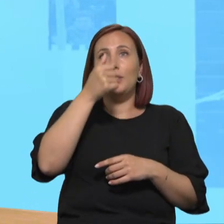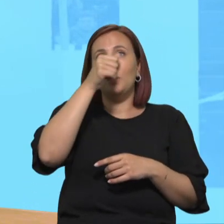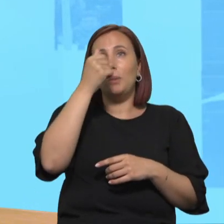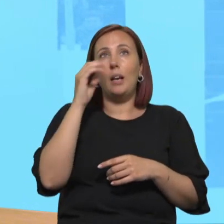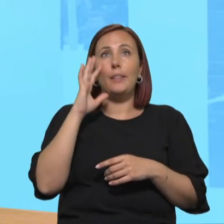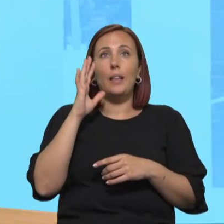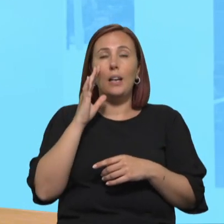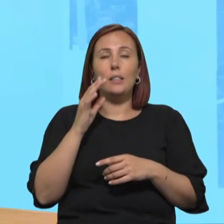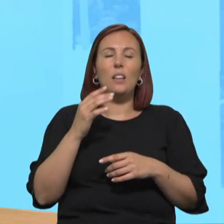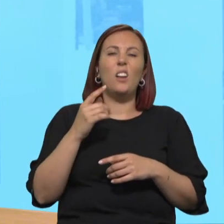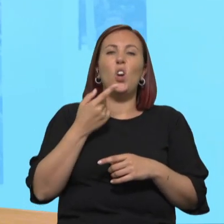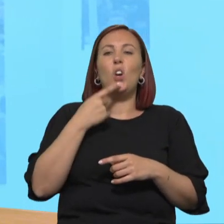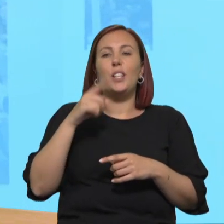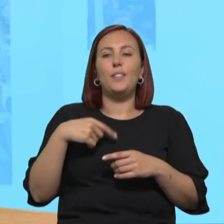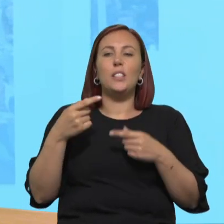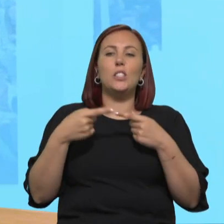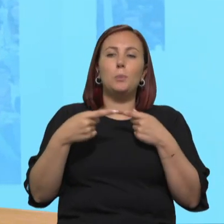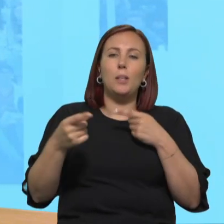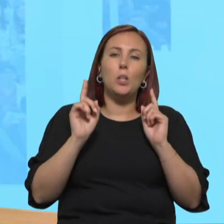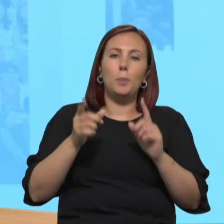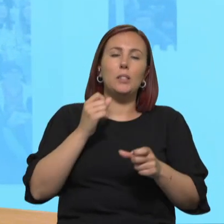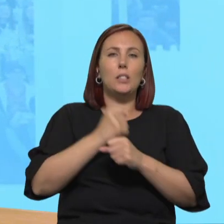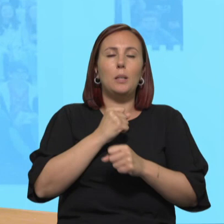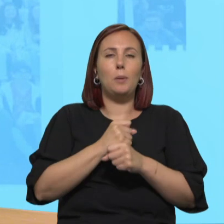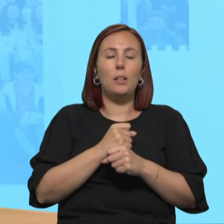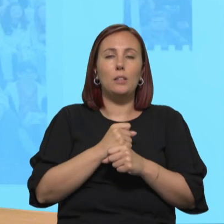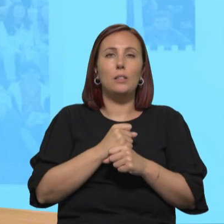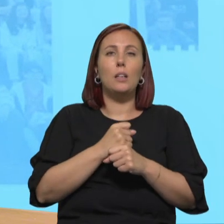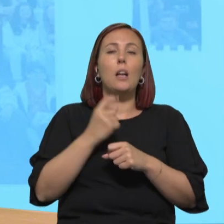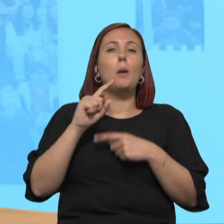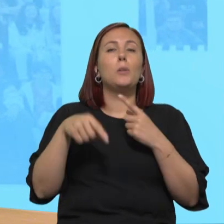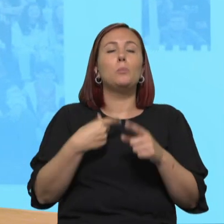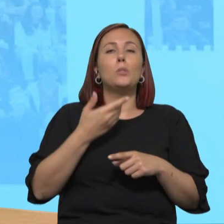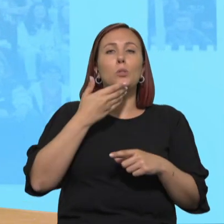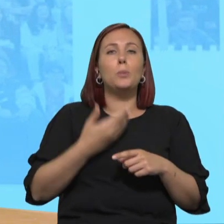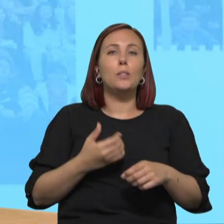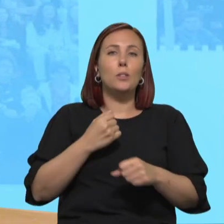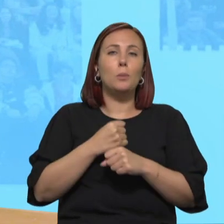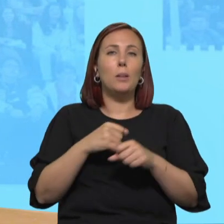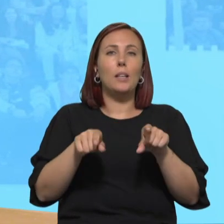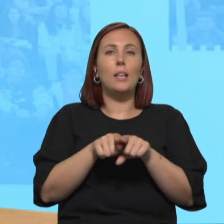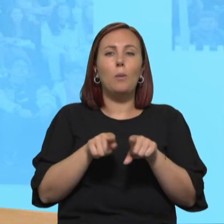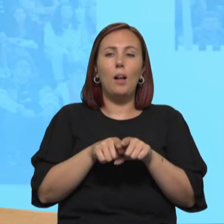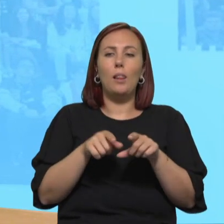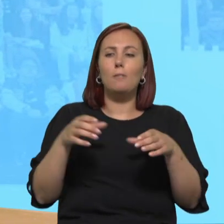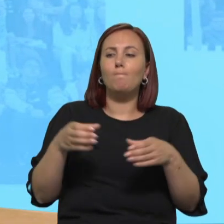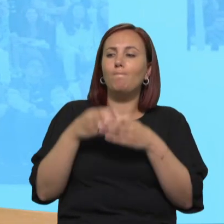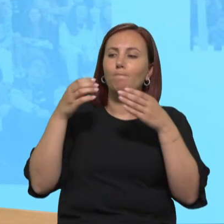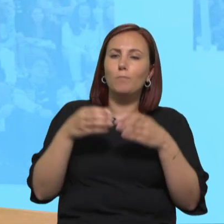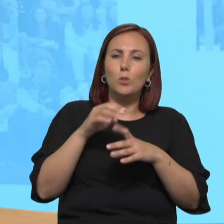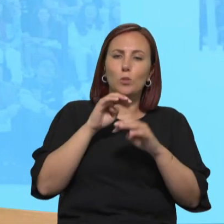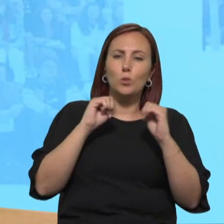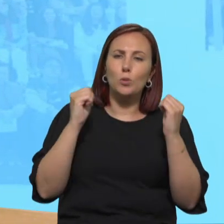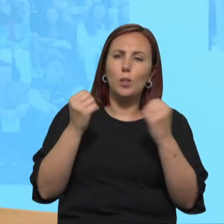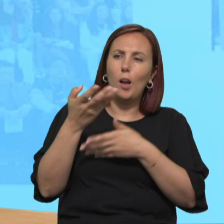começa mais uma semana, mas ao fim e ao cabo a experiência do trabalho é uma experiência de sociabilização, de contacto com